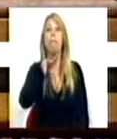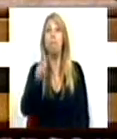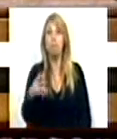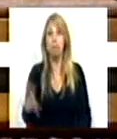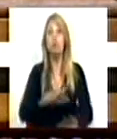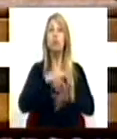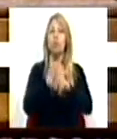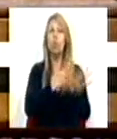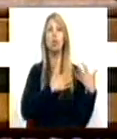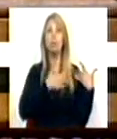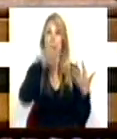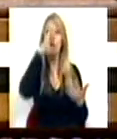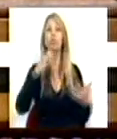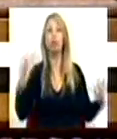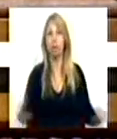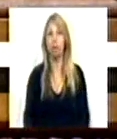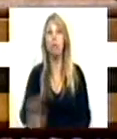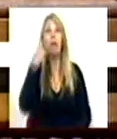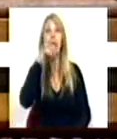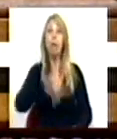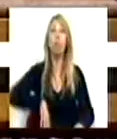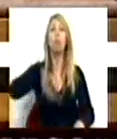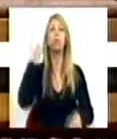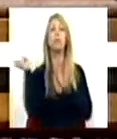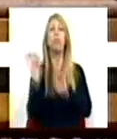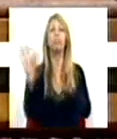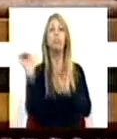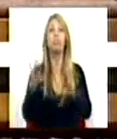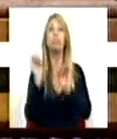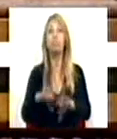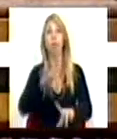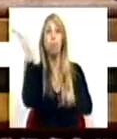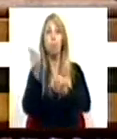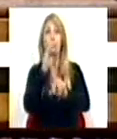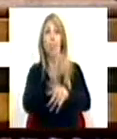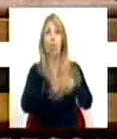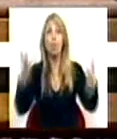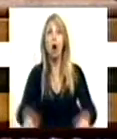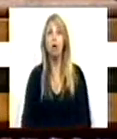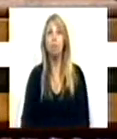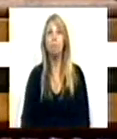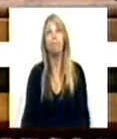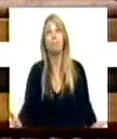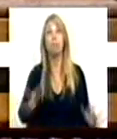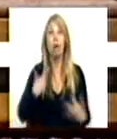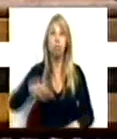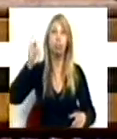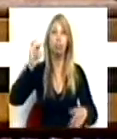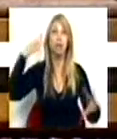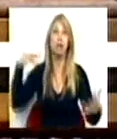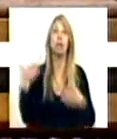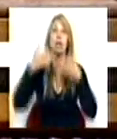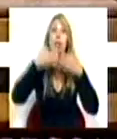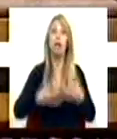Estado, a impunidade dos poluidores. Durante um longo período de tempo, não eram homologados relatórios de inspeção